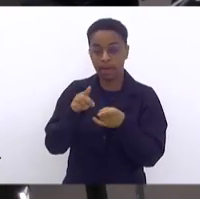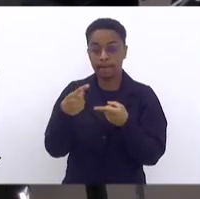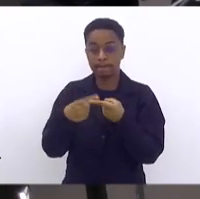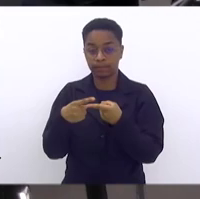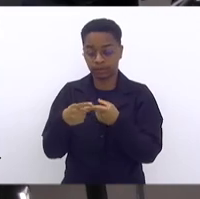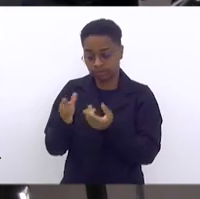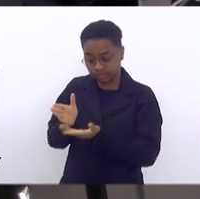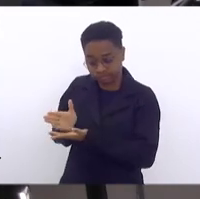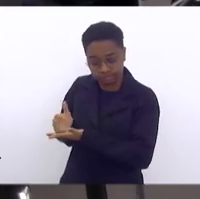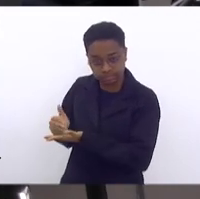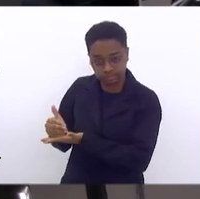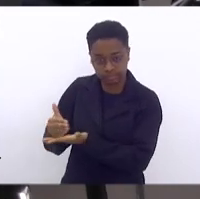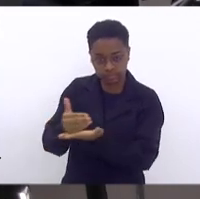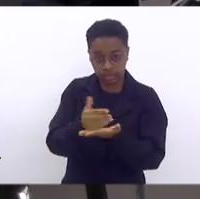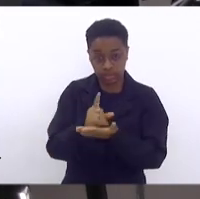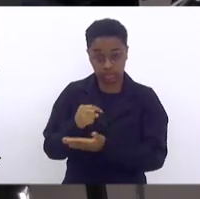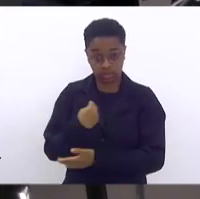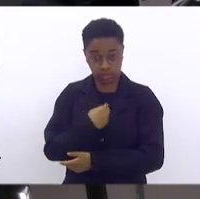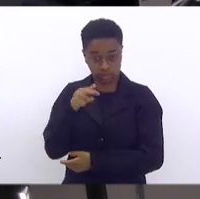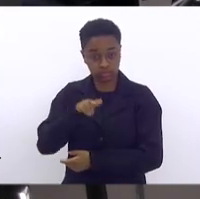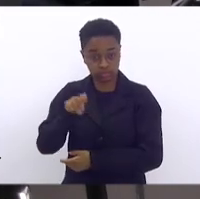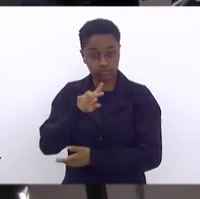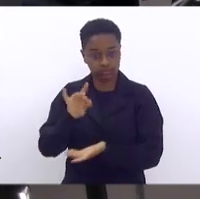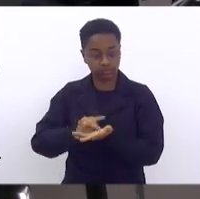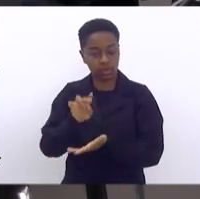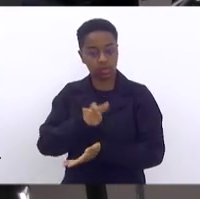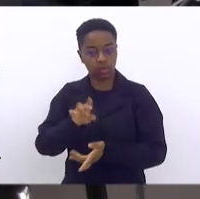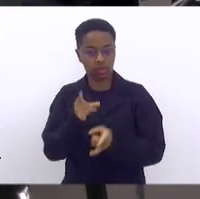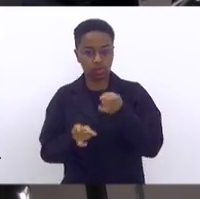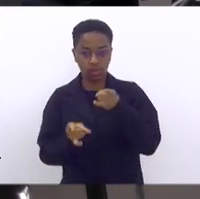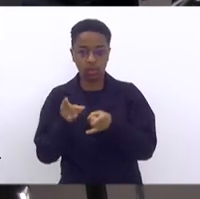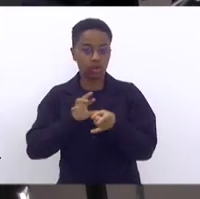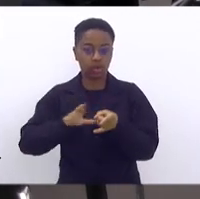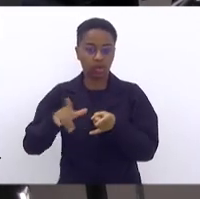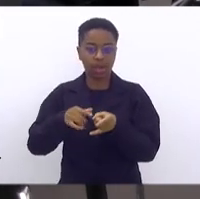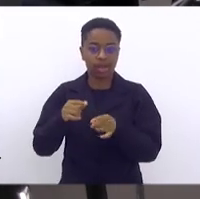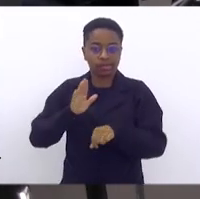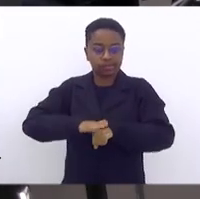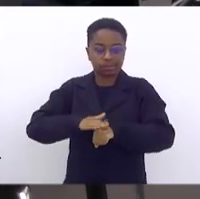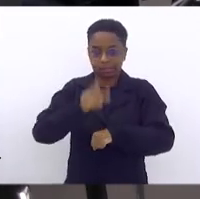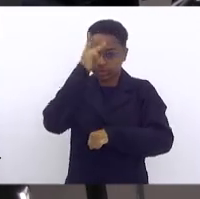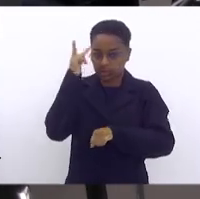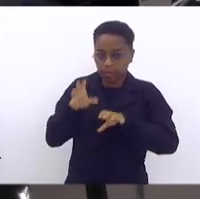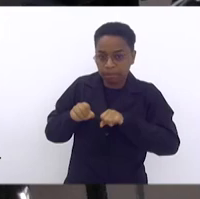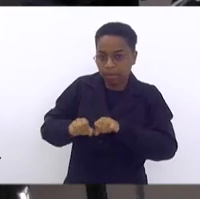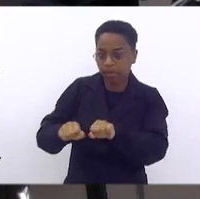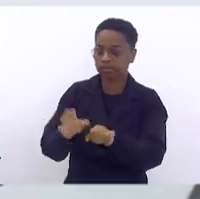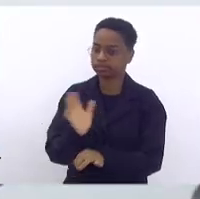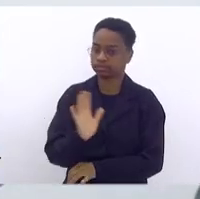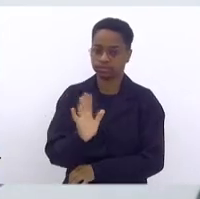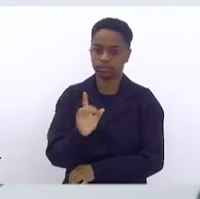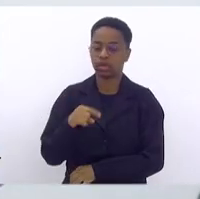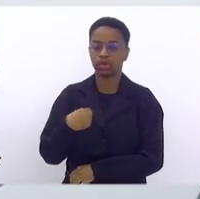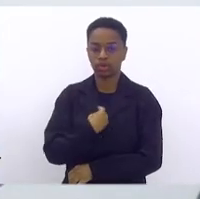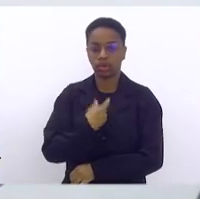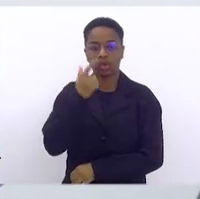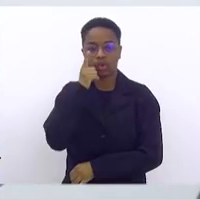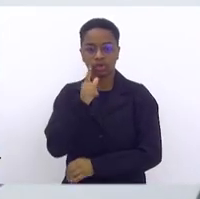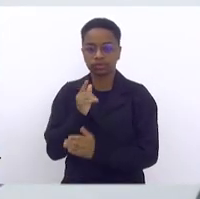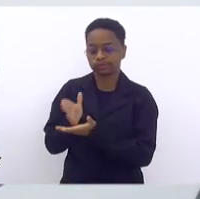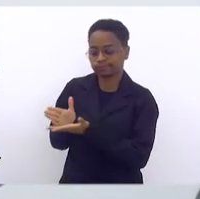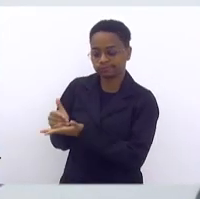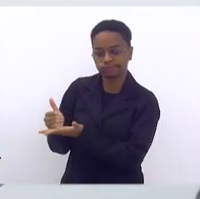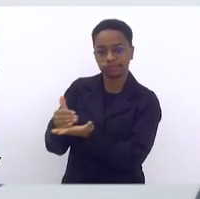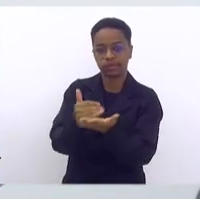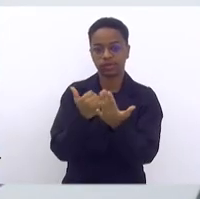coleta que a gente realizou foi de forma automatizada, né? Não foi de forma manual, para que a gente pudesse, né, pegar todas as